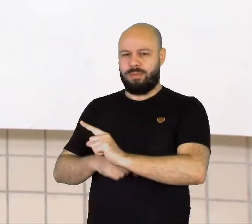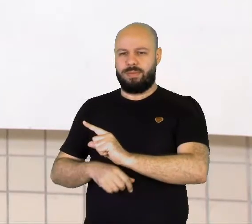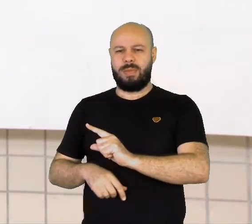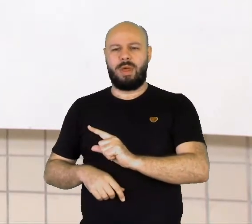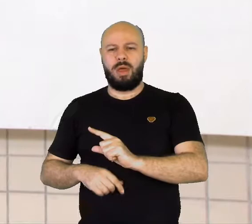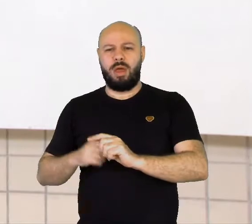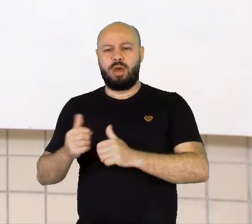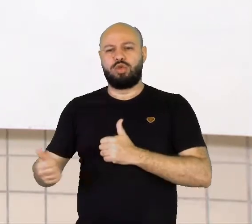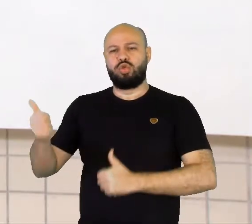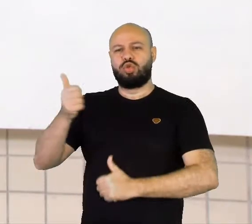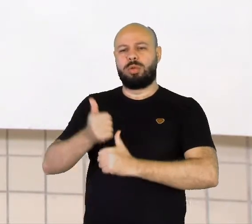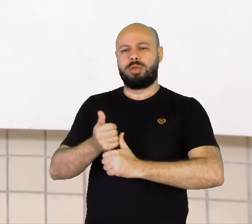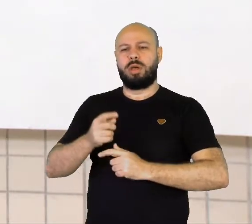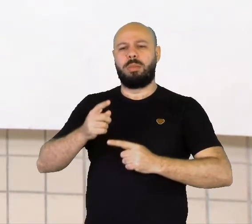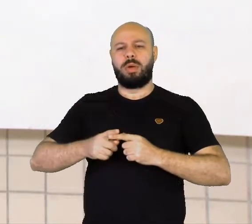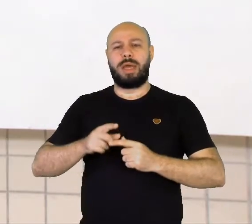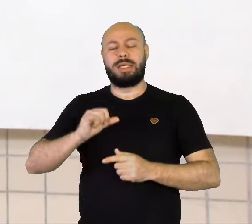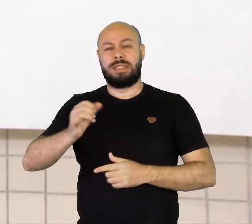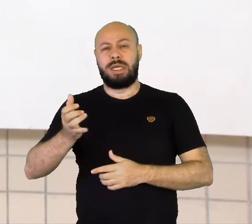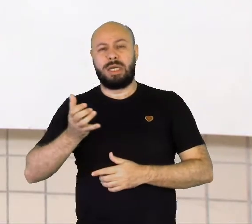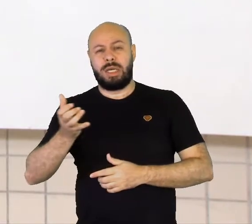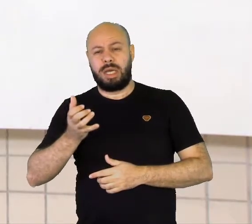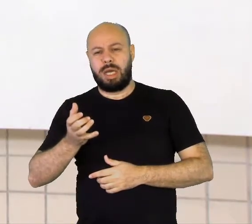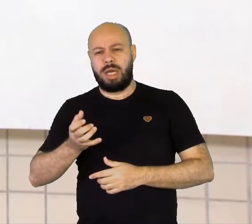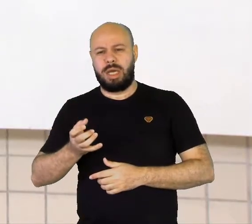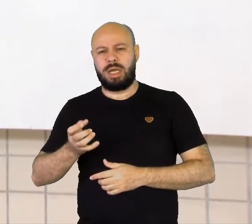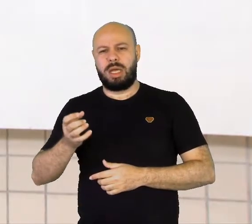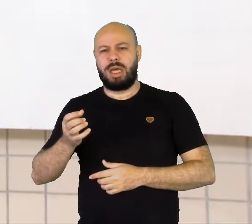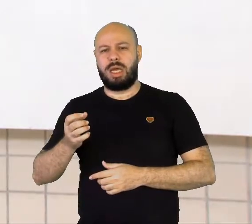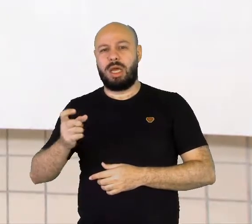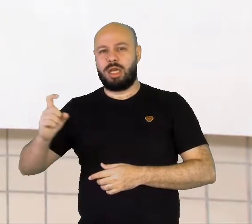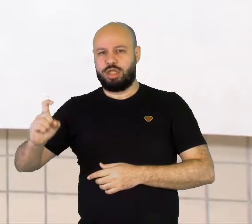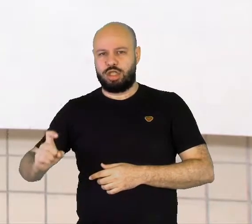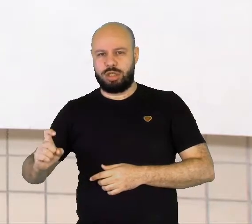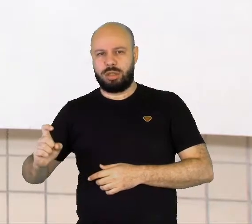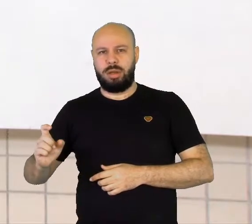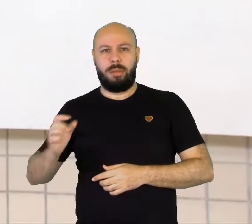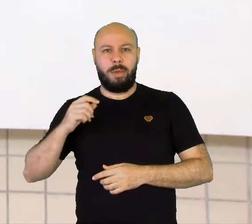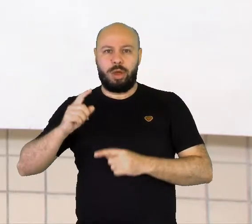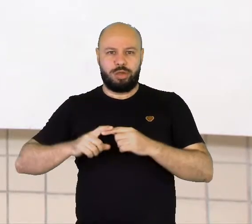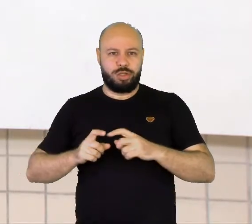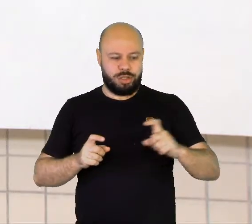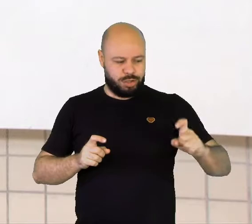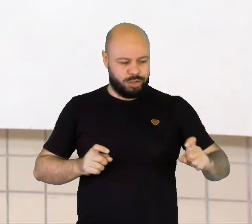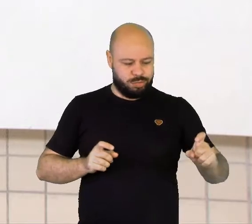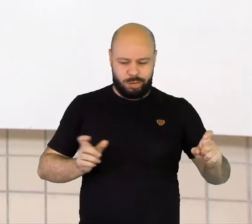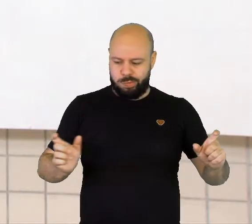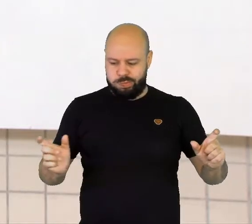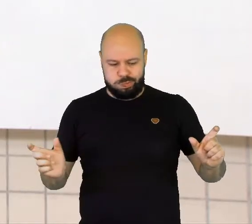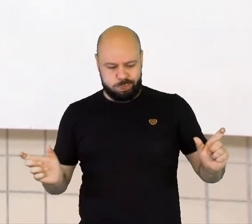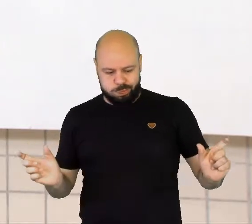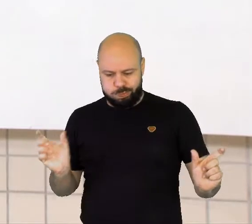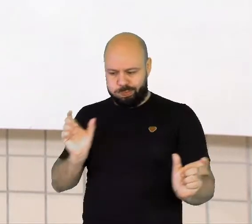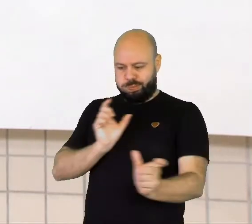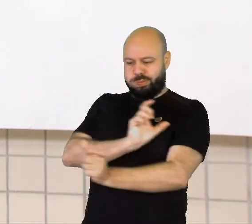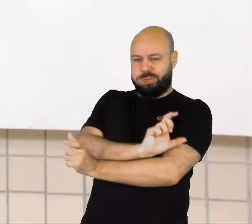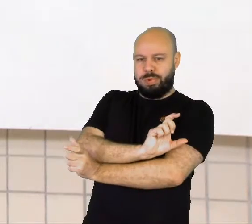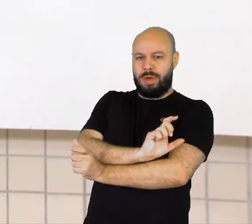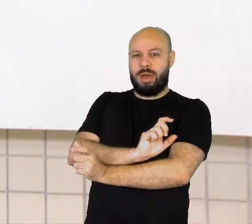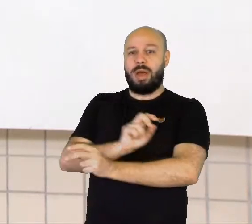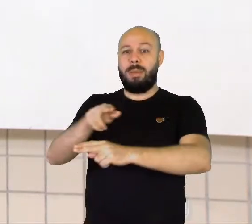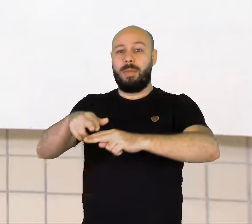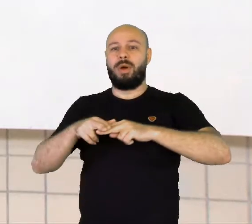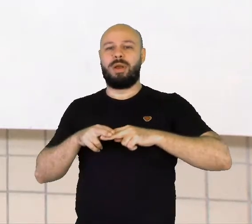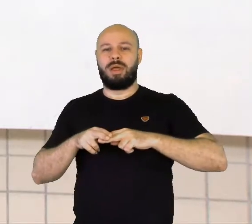Por quê? Porque se eu quero que esse número fique no meu primeiro membro, eu vou ter que fazer isso. É por isso que essa minha